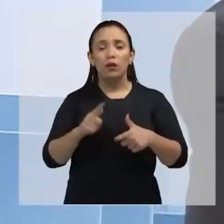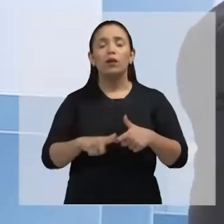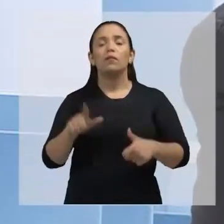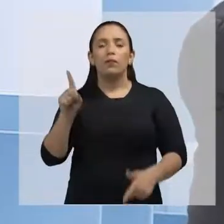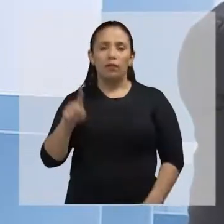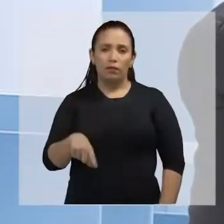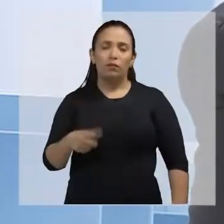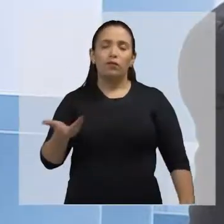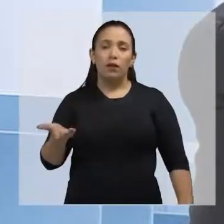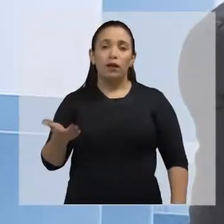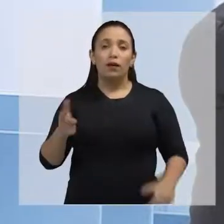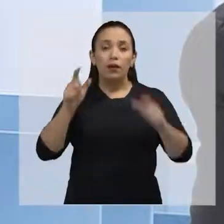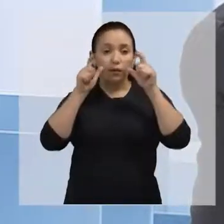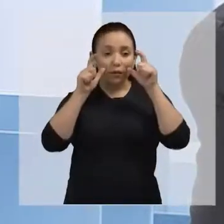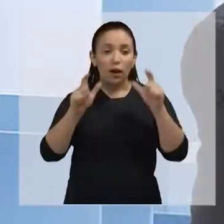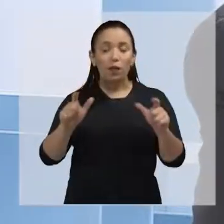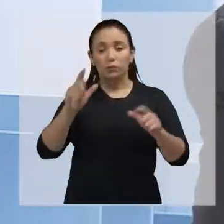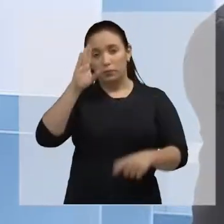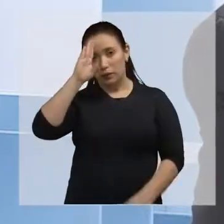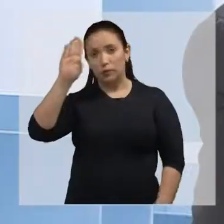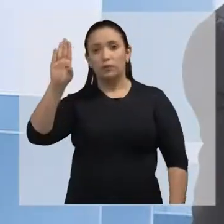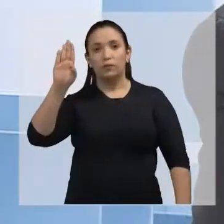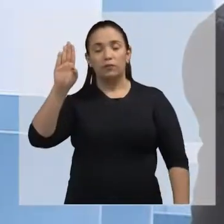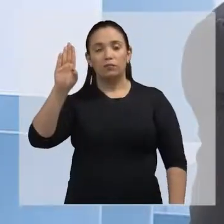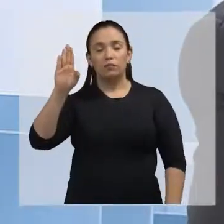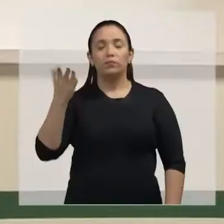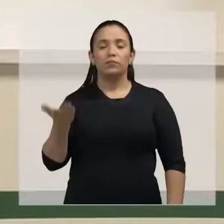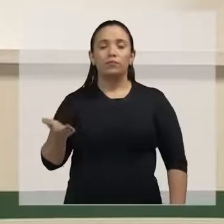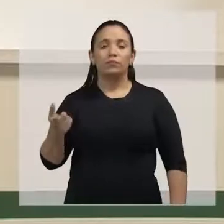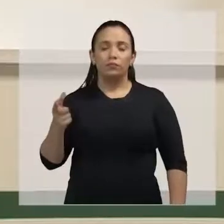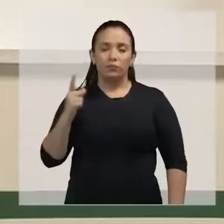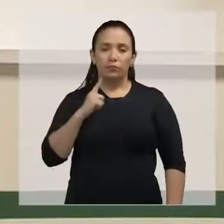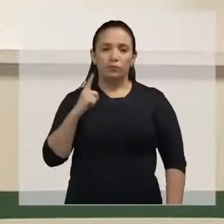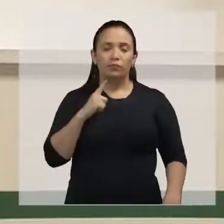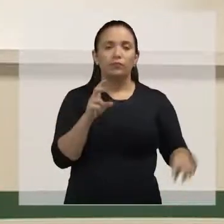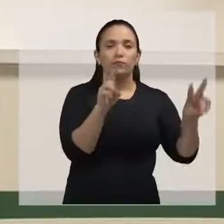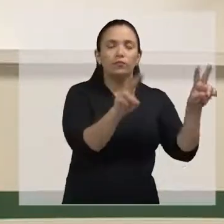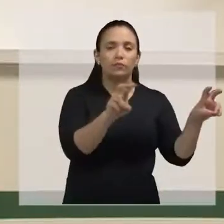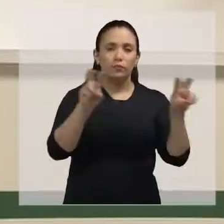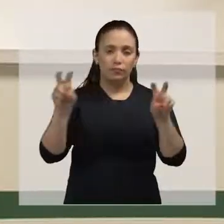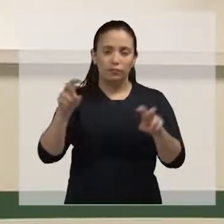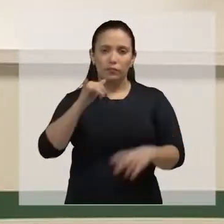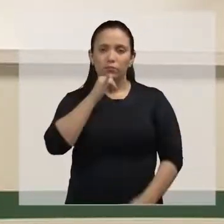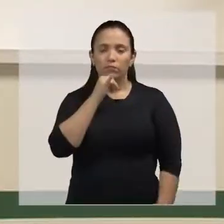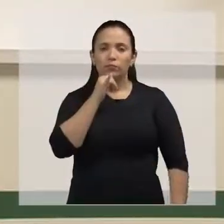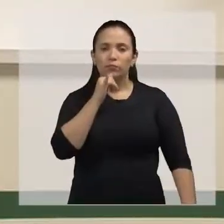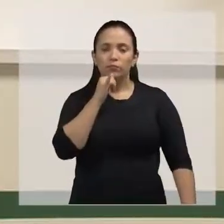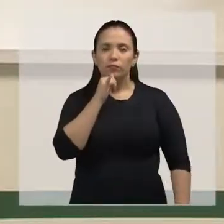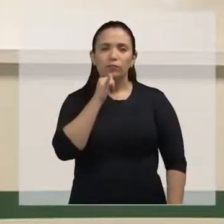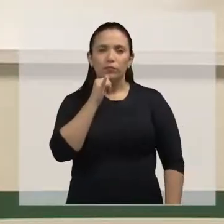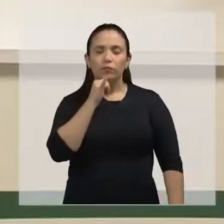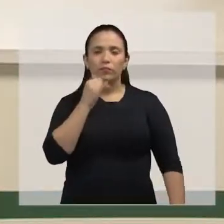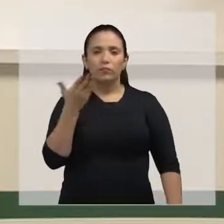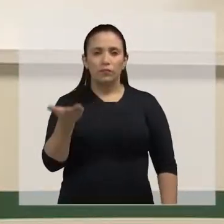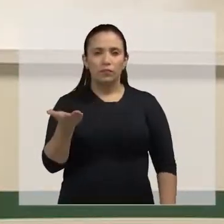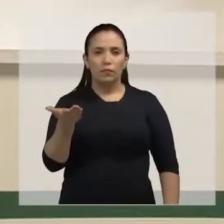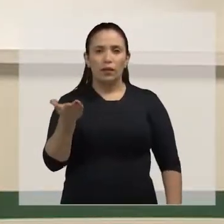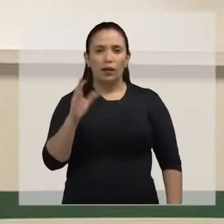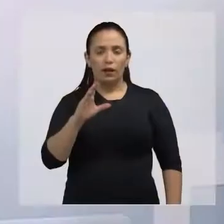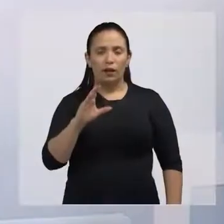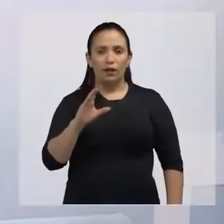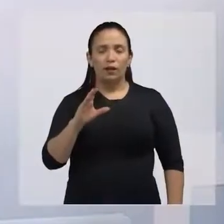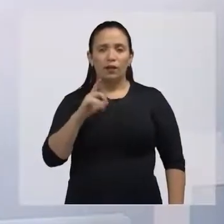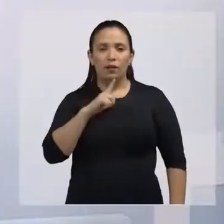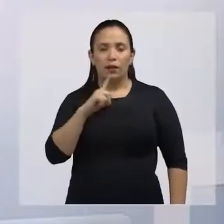justamente esse, Luiz. É os interesses. São os interesses. São os interesses. Tem uma frase do... Por exemplo, você pega um cara como aquele, se mal me engano,